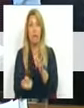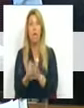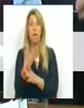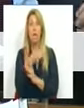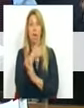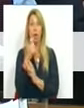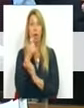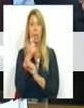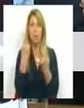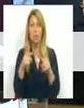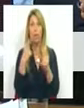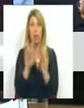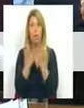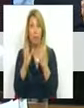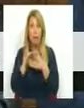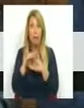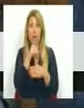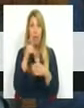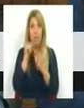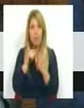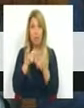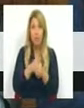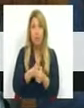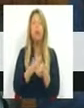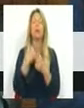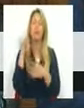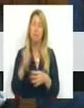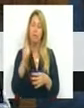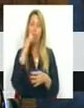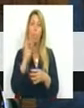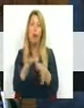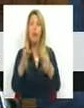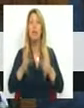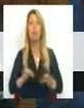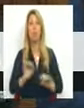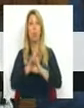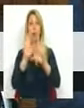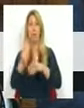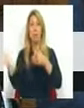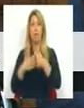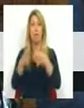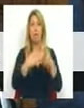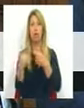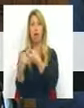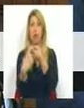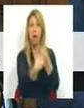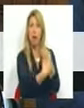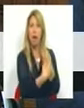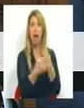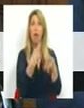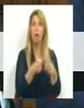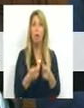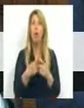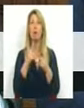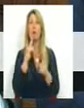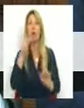que constavam do commitment catalogo? Sim, sim. Por exemplo, o banco antecipou claramente o fecho de agências, tentou antecipar o despedimento